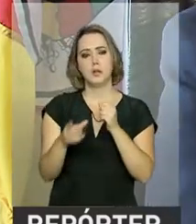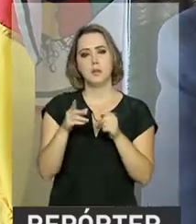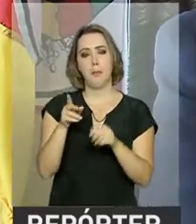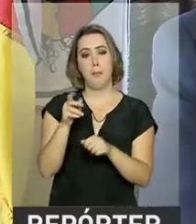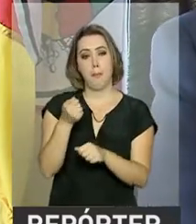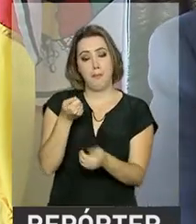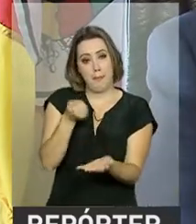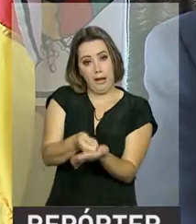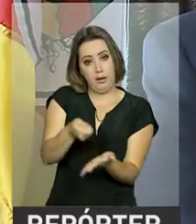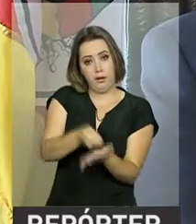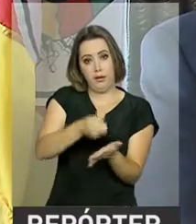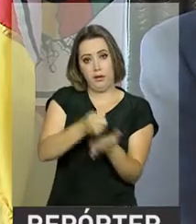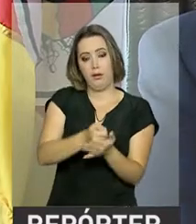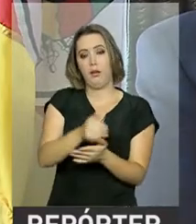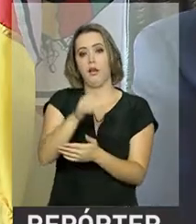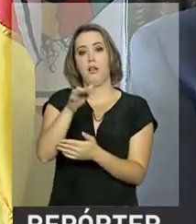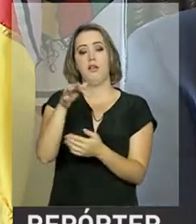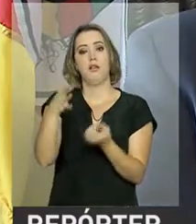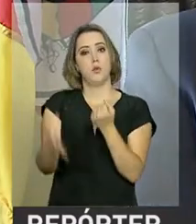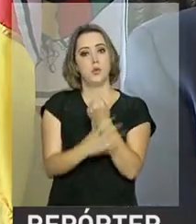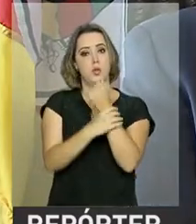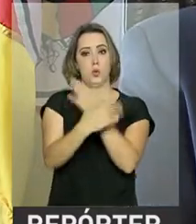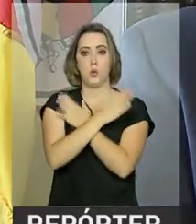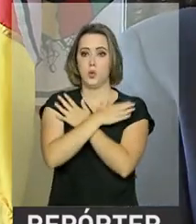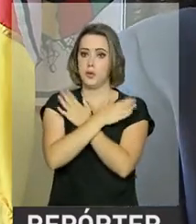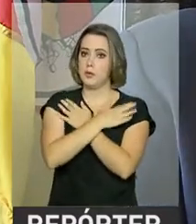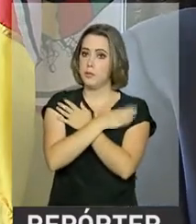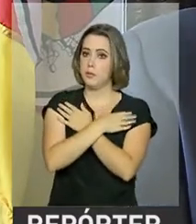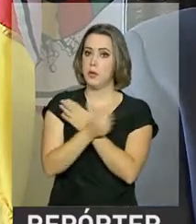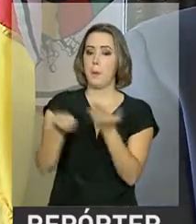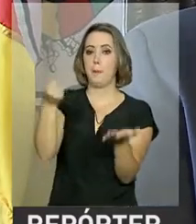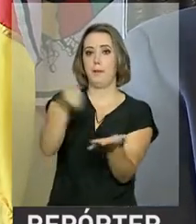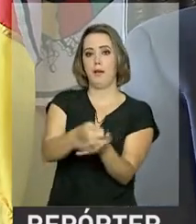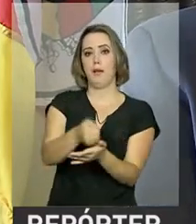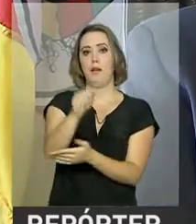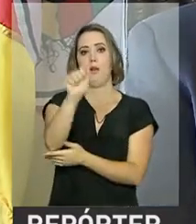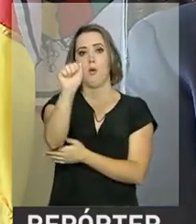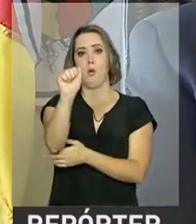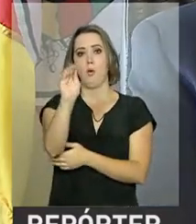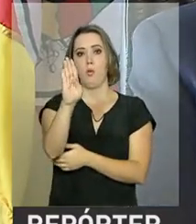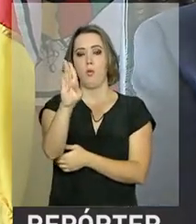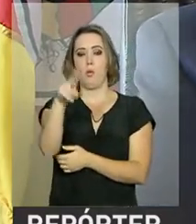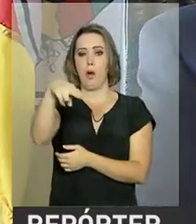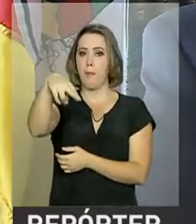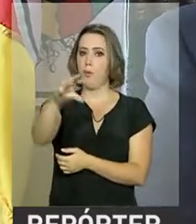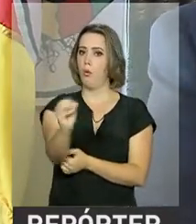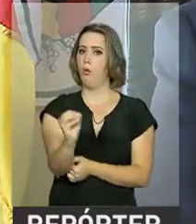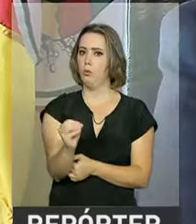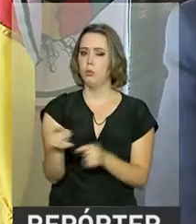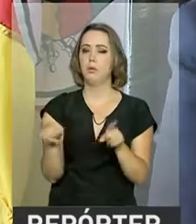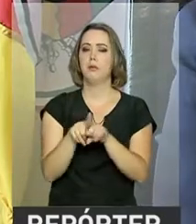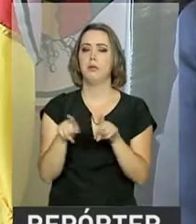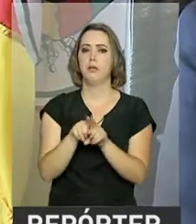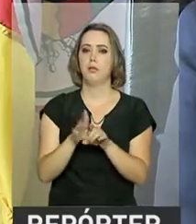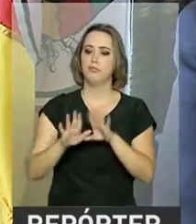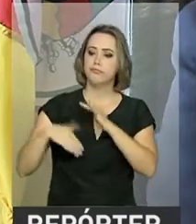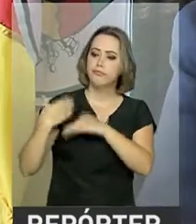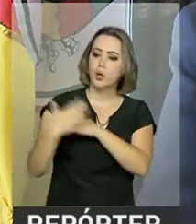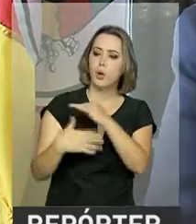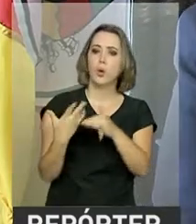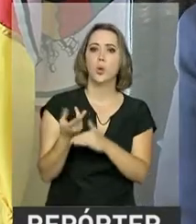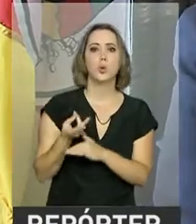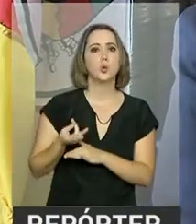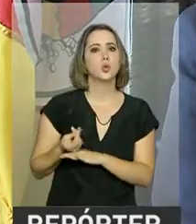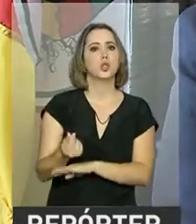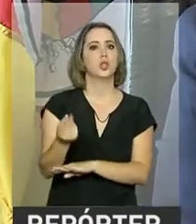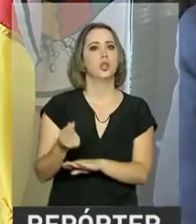dar sustentabilidade ao fundo para pagamento do abono salarial, dar sustentabilidade ao fundo para cumprir